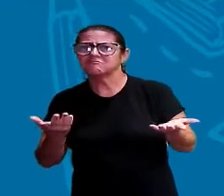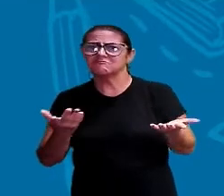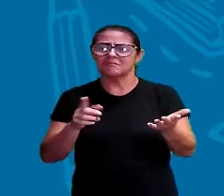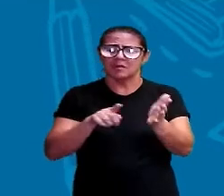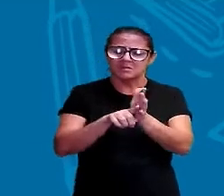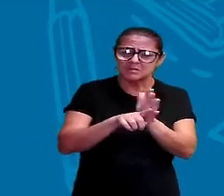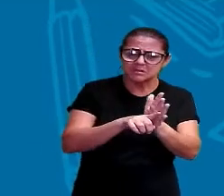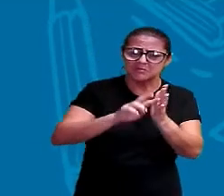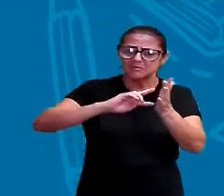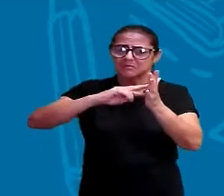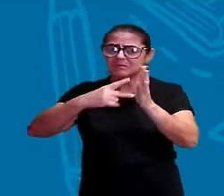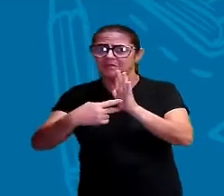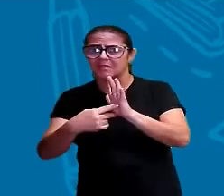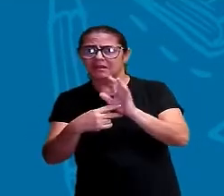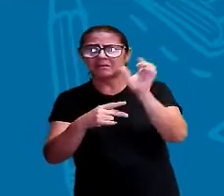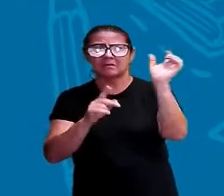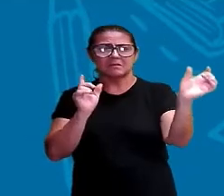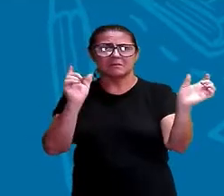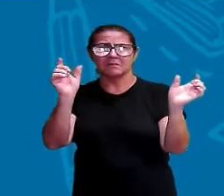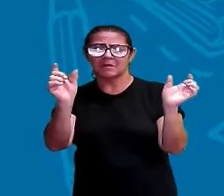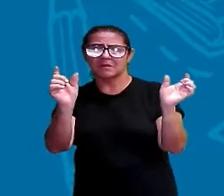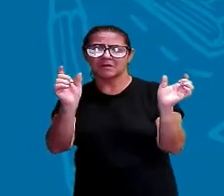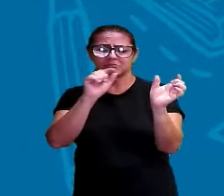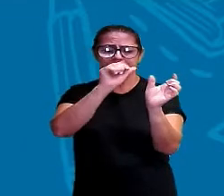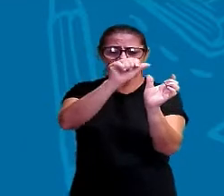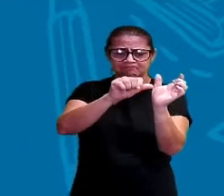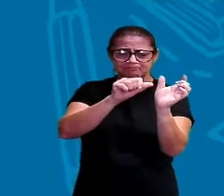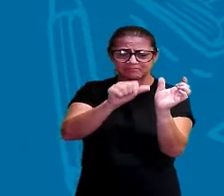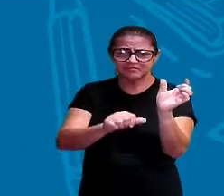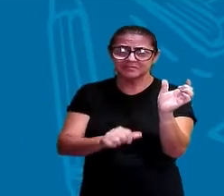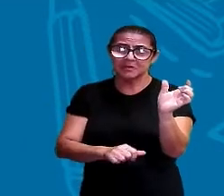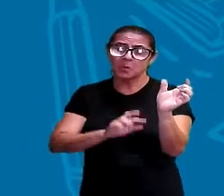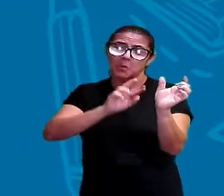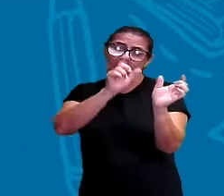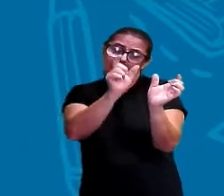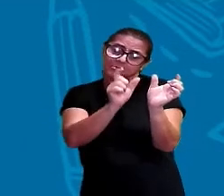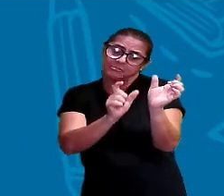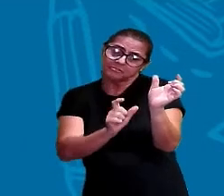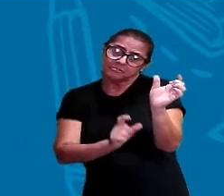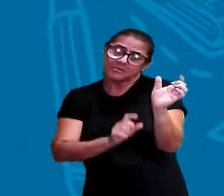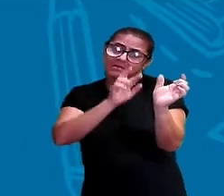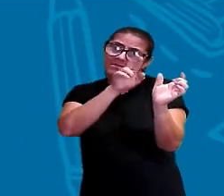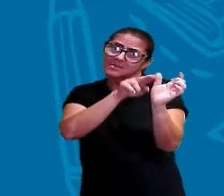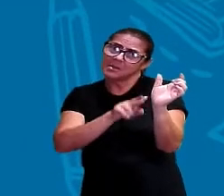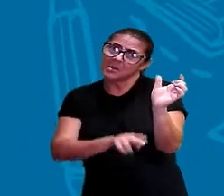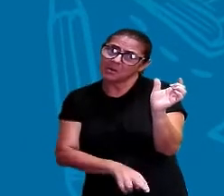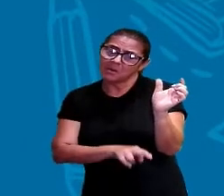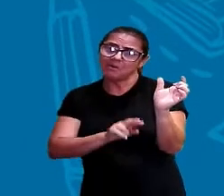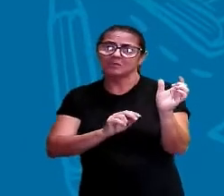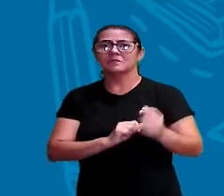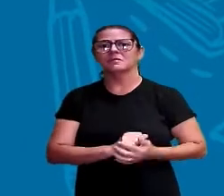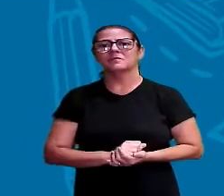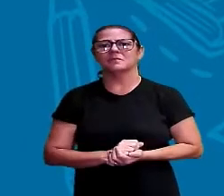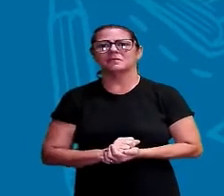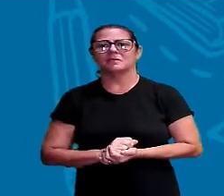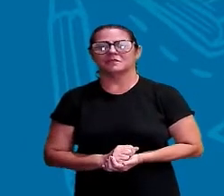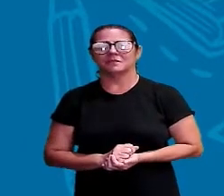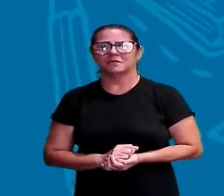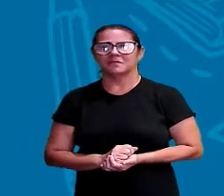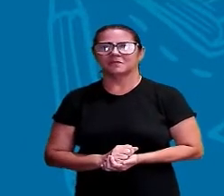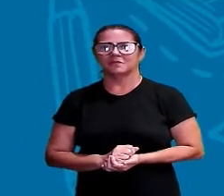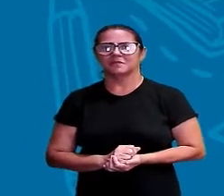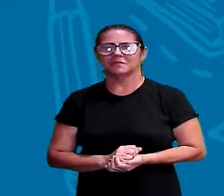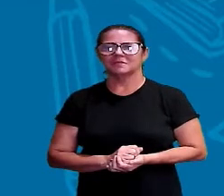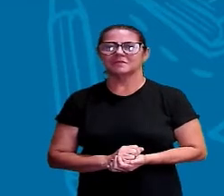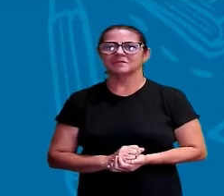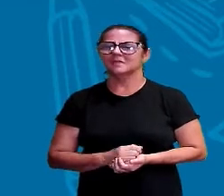são os significados que as palavras podem nos dar e inserir. Tenha medo não. Bom,